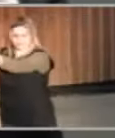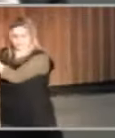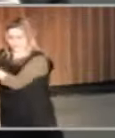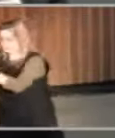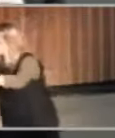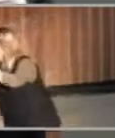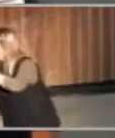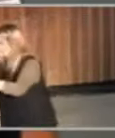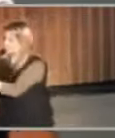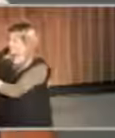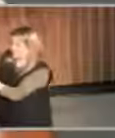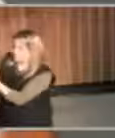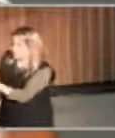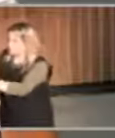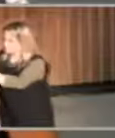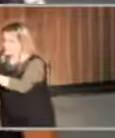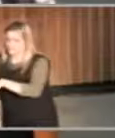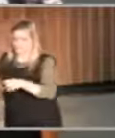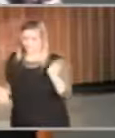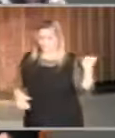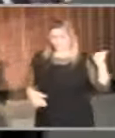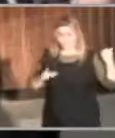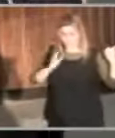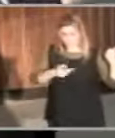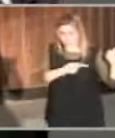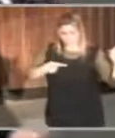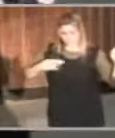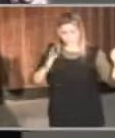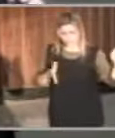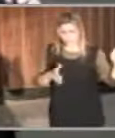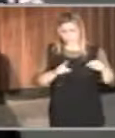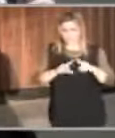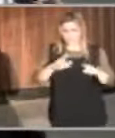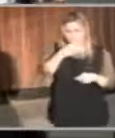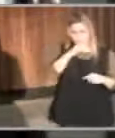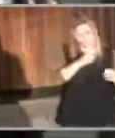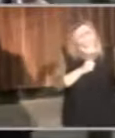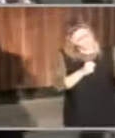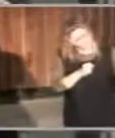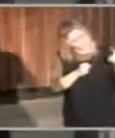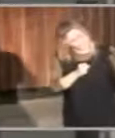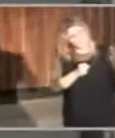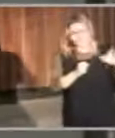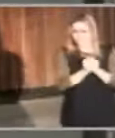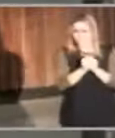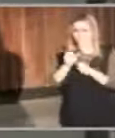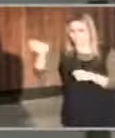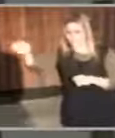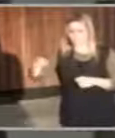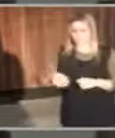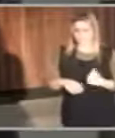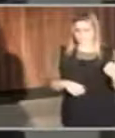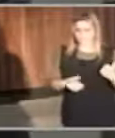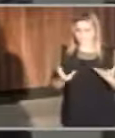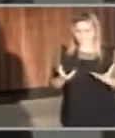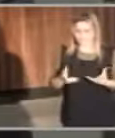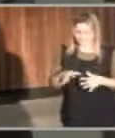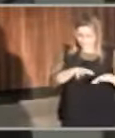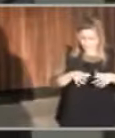e toda semana eu já era pregador eu não podia pregar e toda semana eu não podia fazer os trabalhos